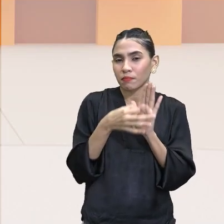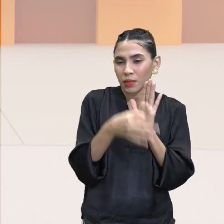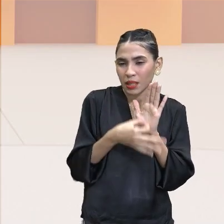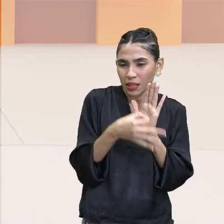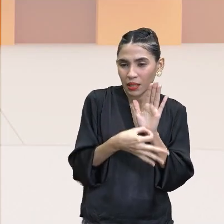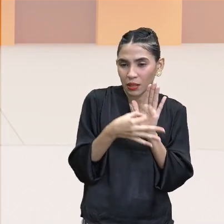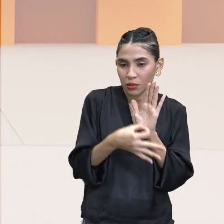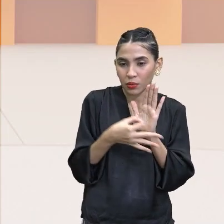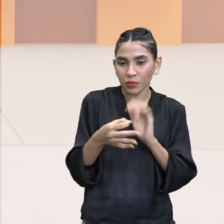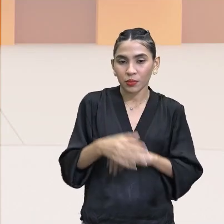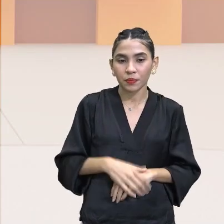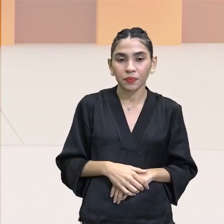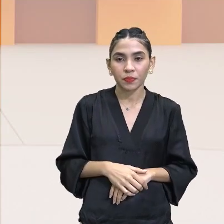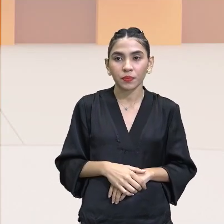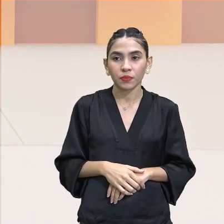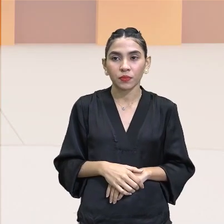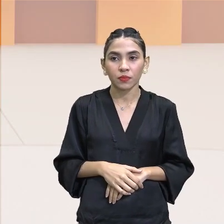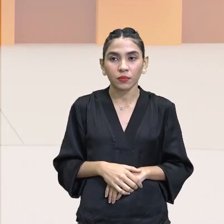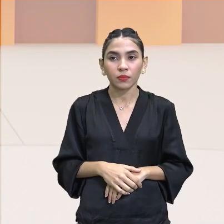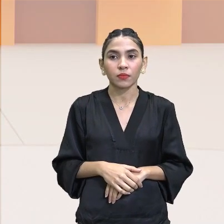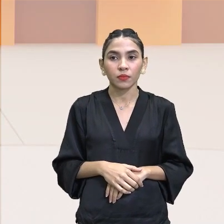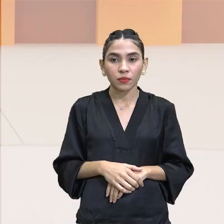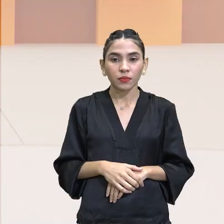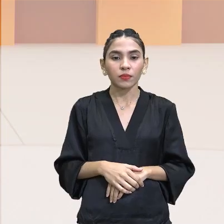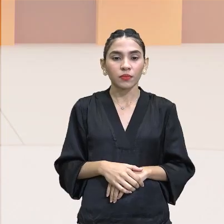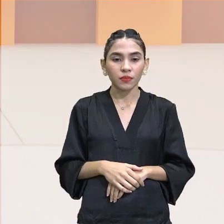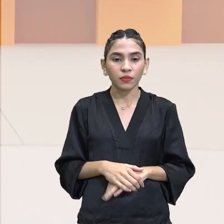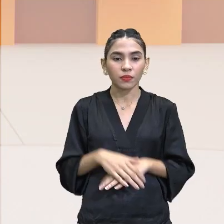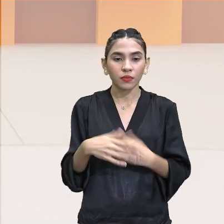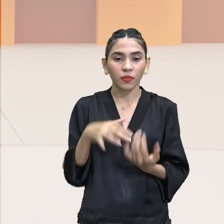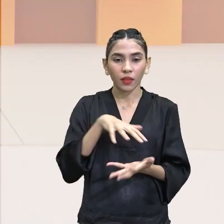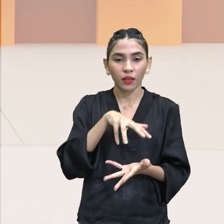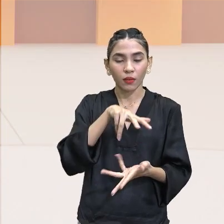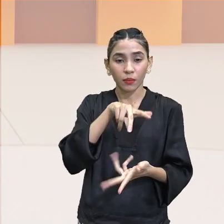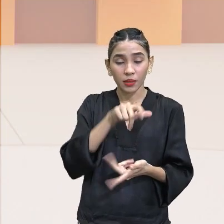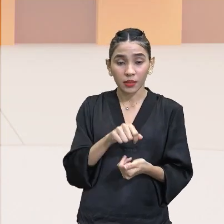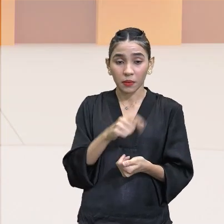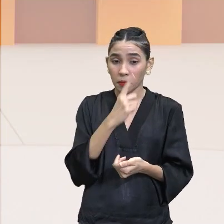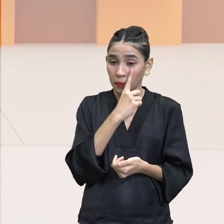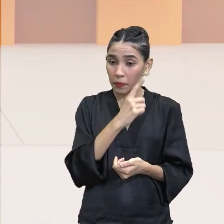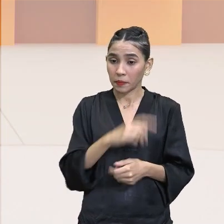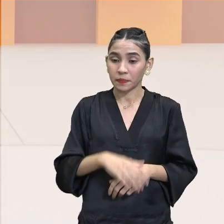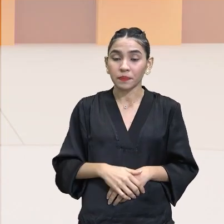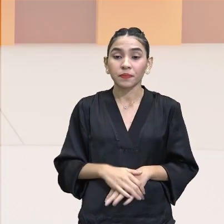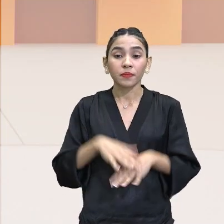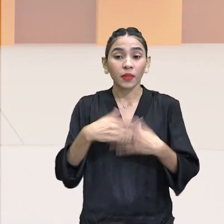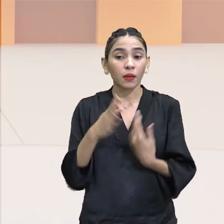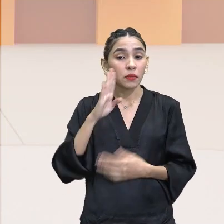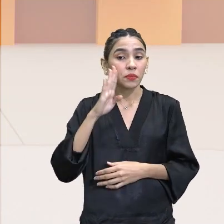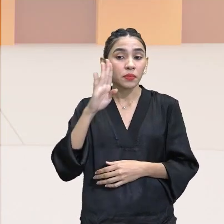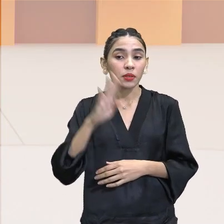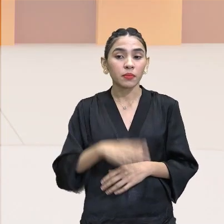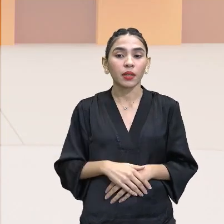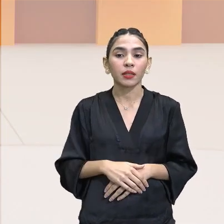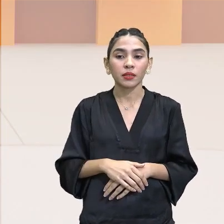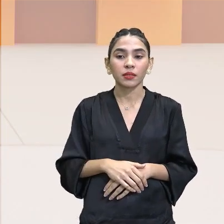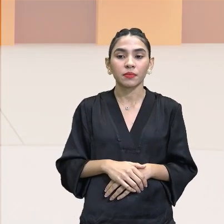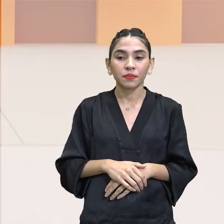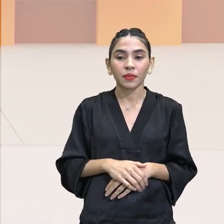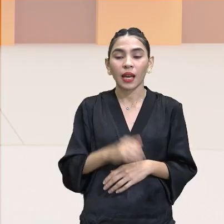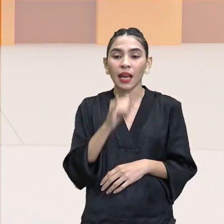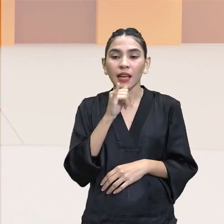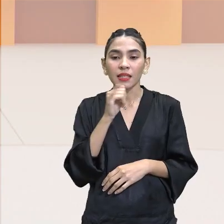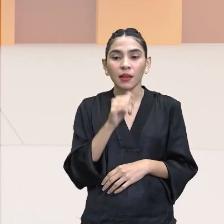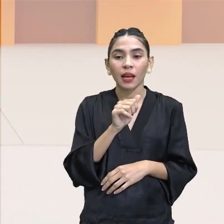né? Os principais críticos da questão da globalização é o seguinte: as principais